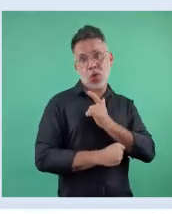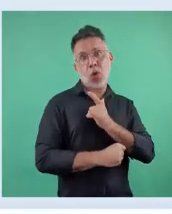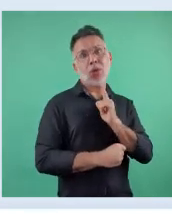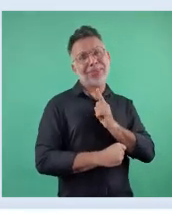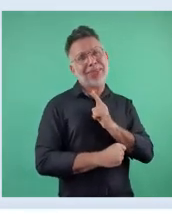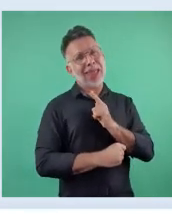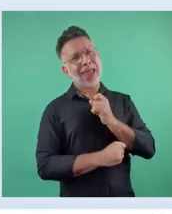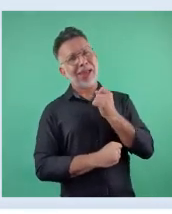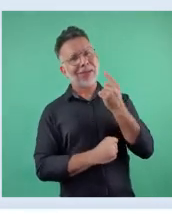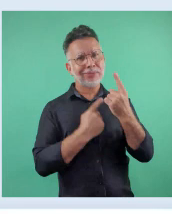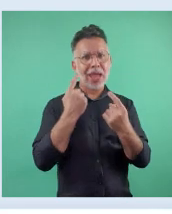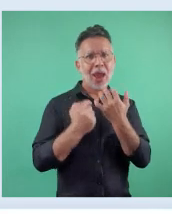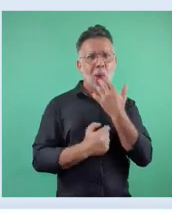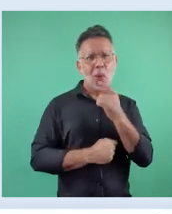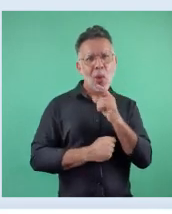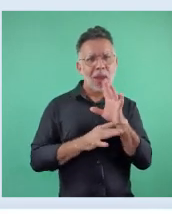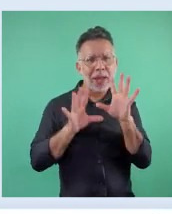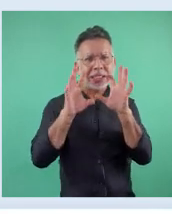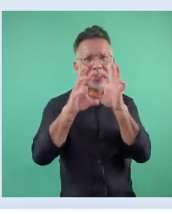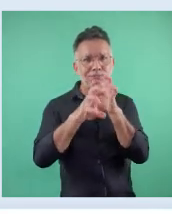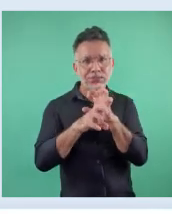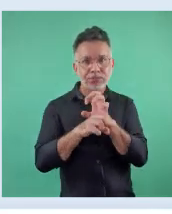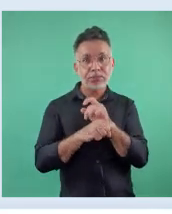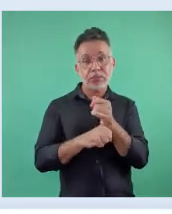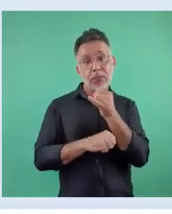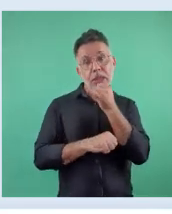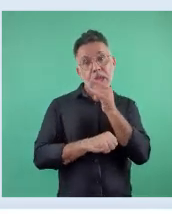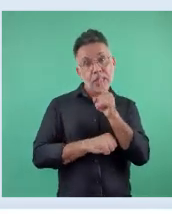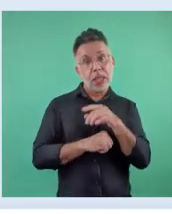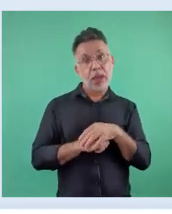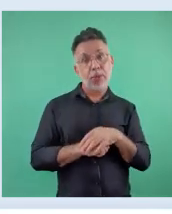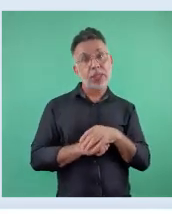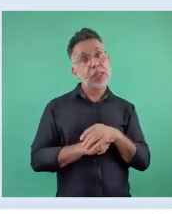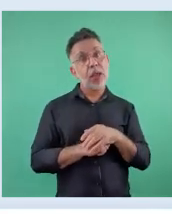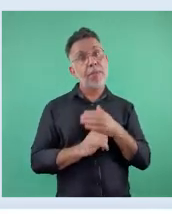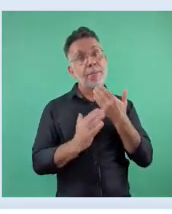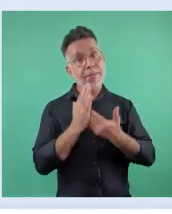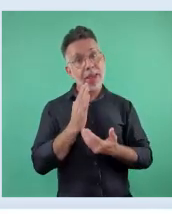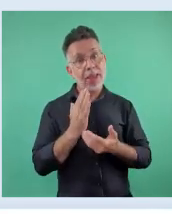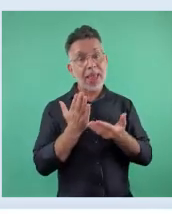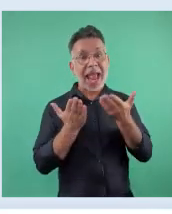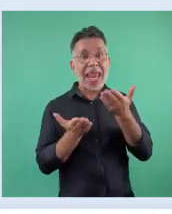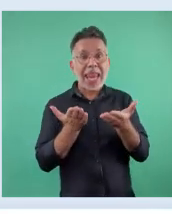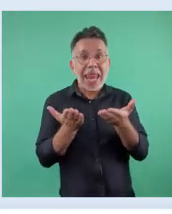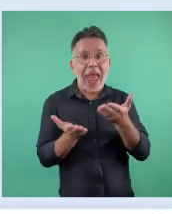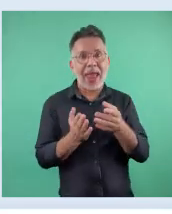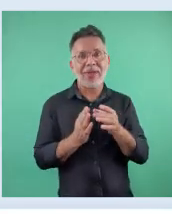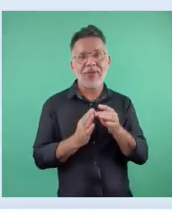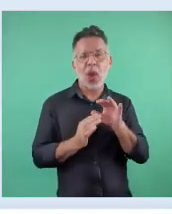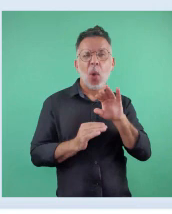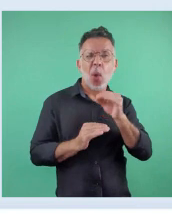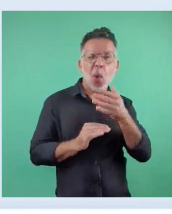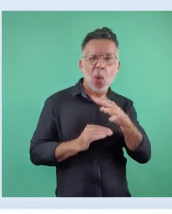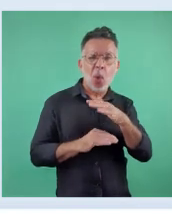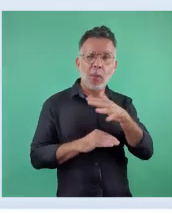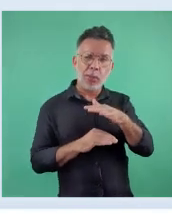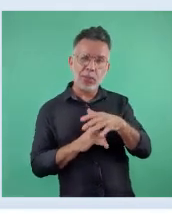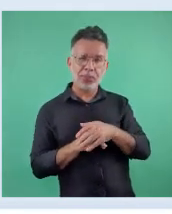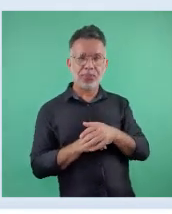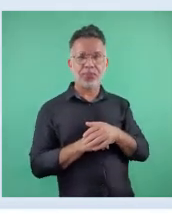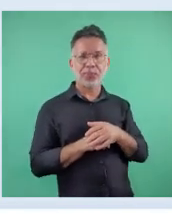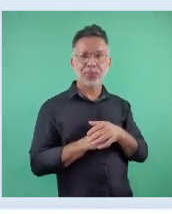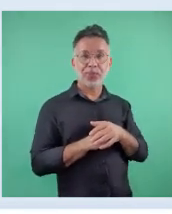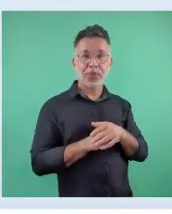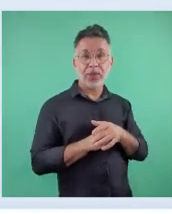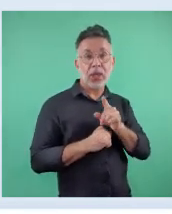arco-íris que não tem todas as cores ou tem algumas cores um pouquinho mais apagadas. Isso, por exemplo, poderia ser uma perda leve e moderada.